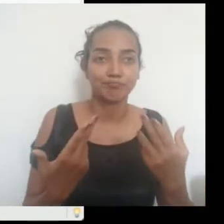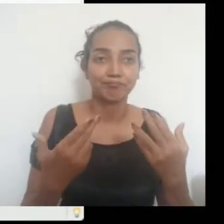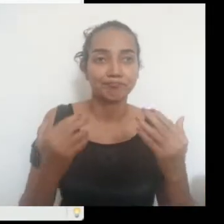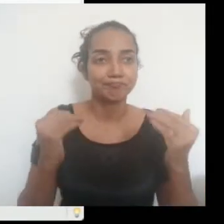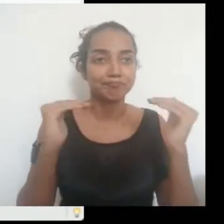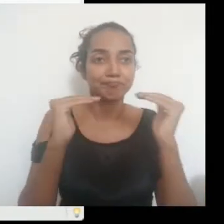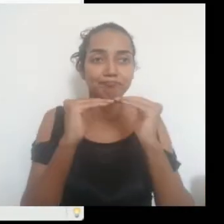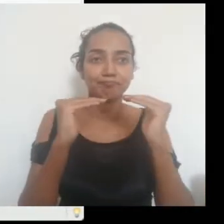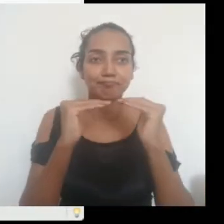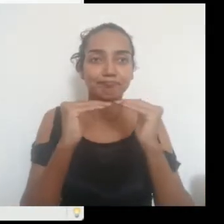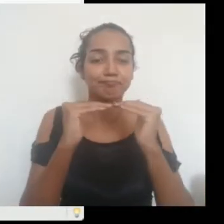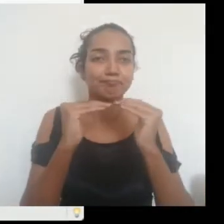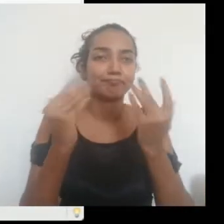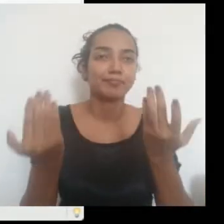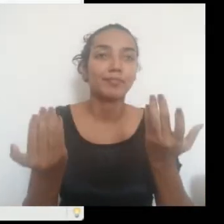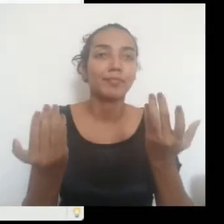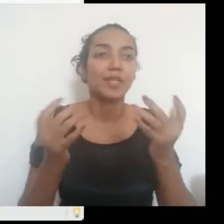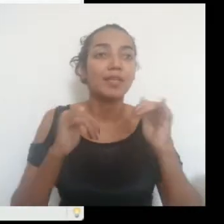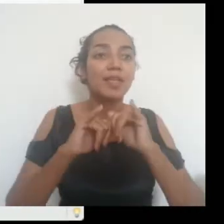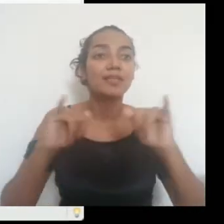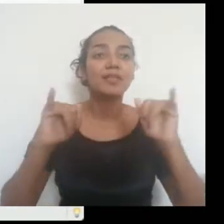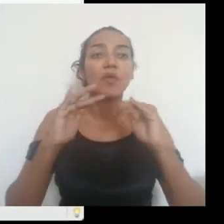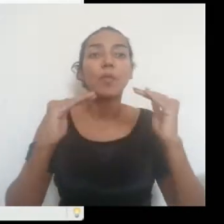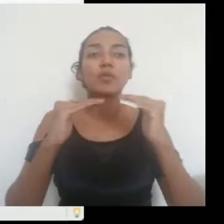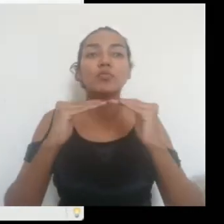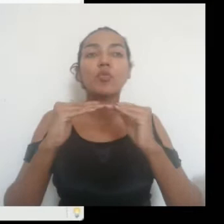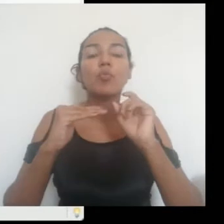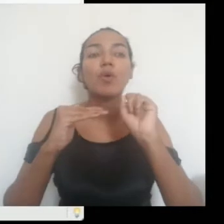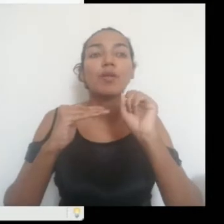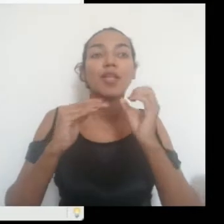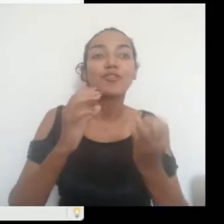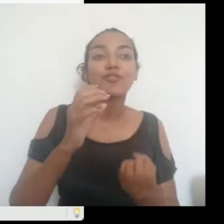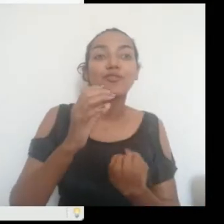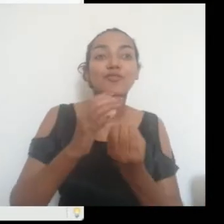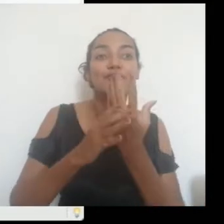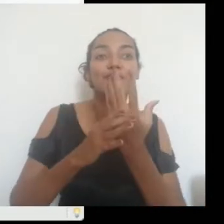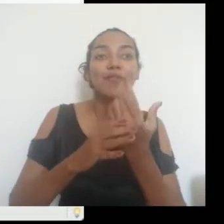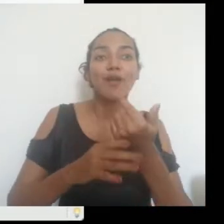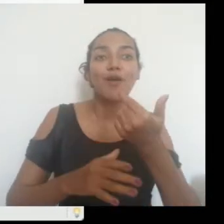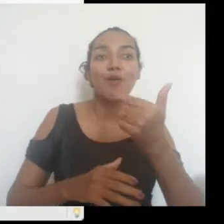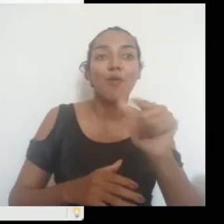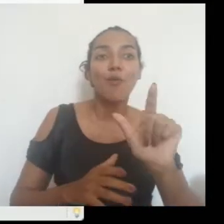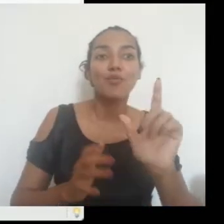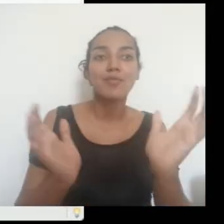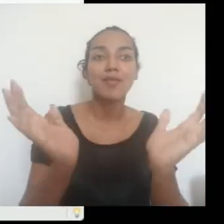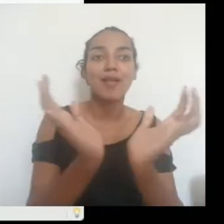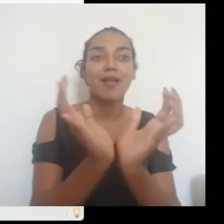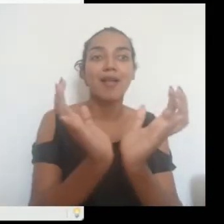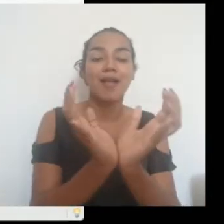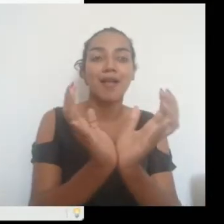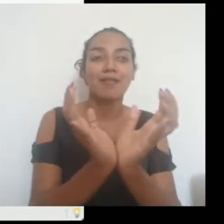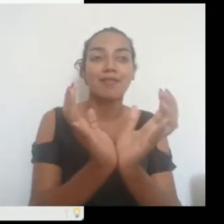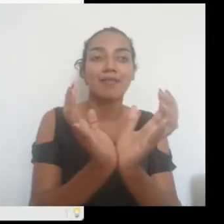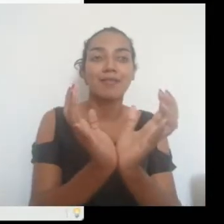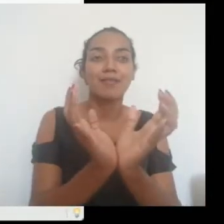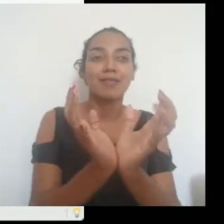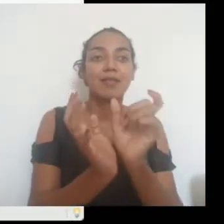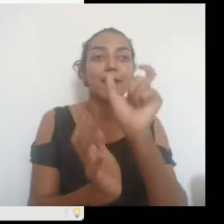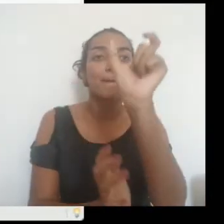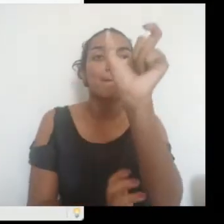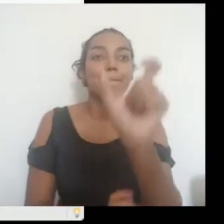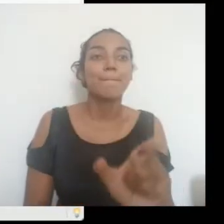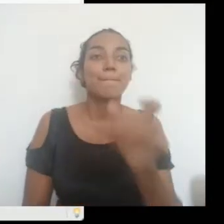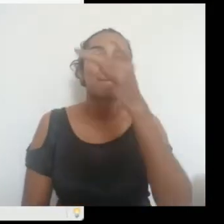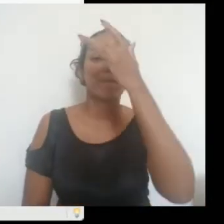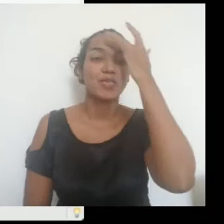comuns. E é a partir dessas informações comuns que a gente gerou aí a necessidade de ter uma classe pessoa